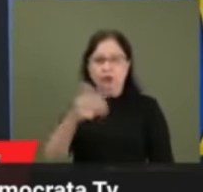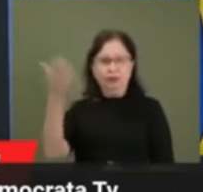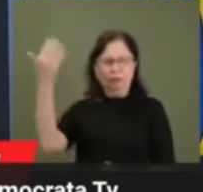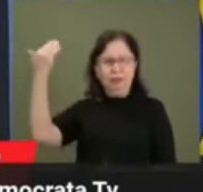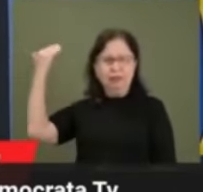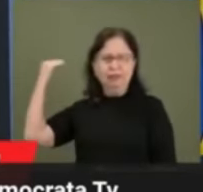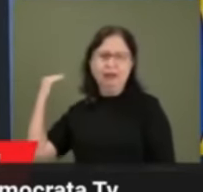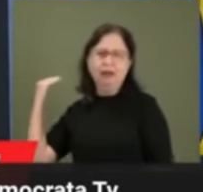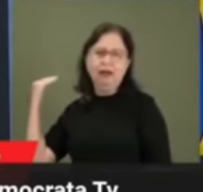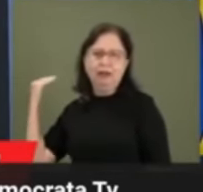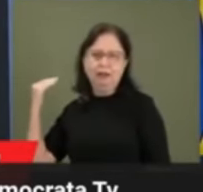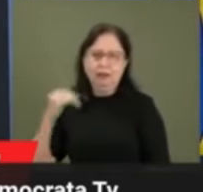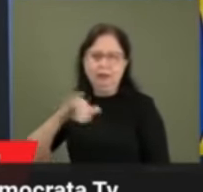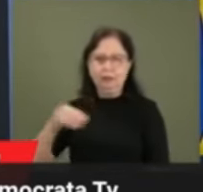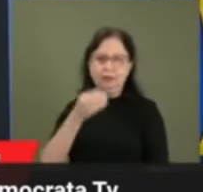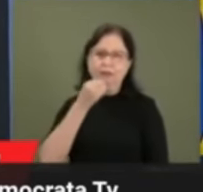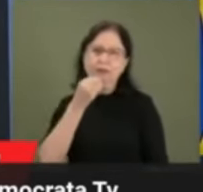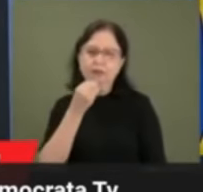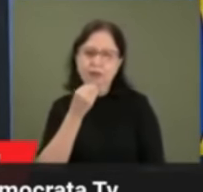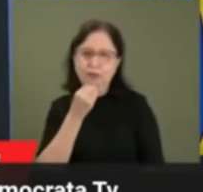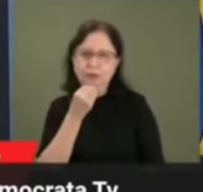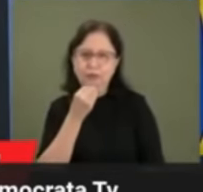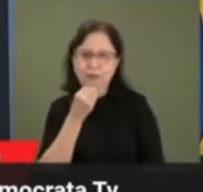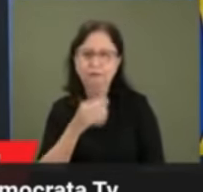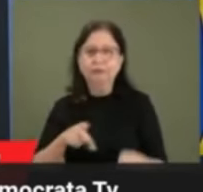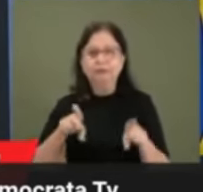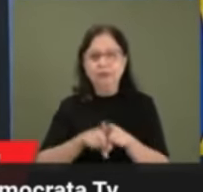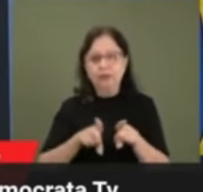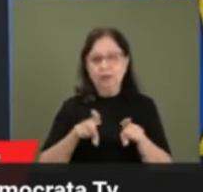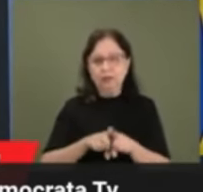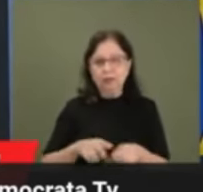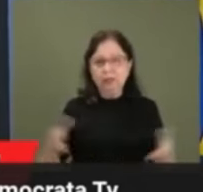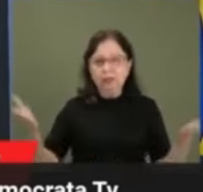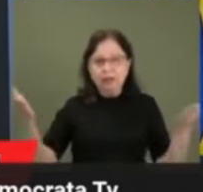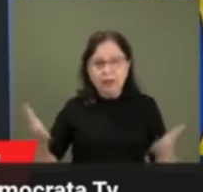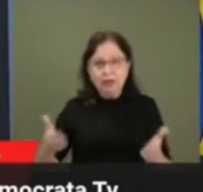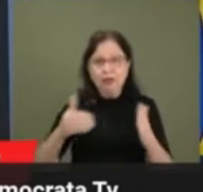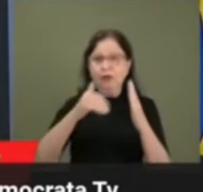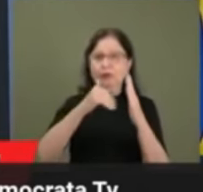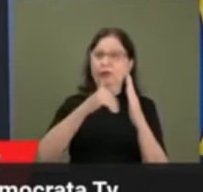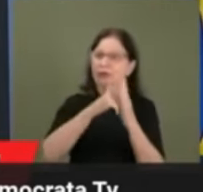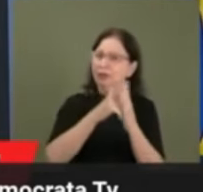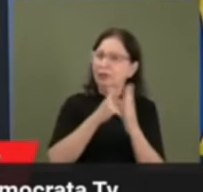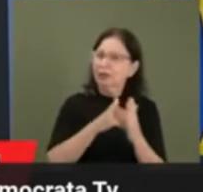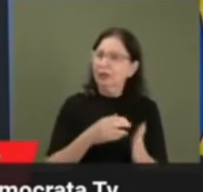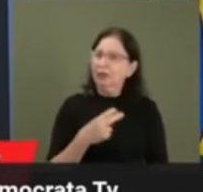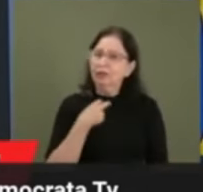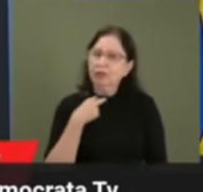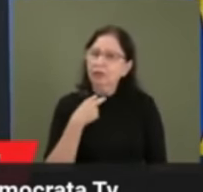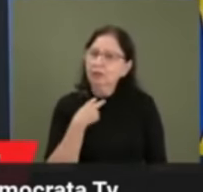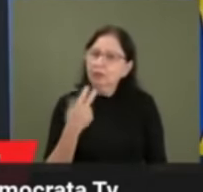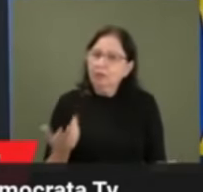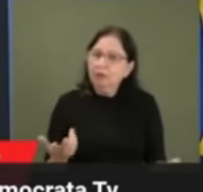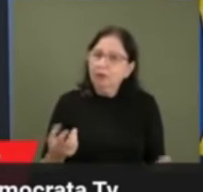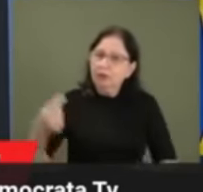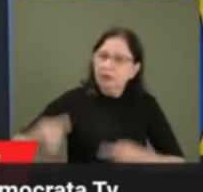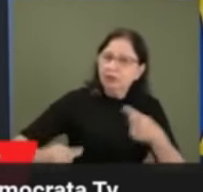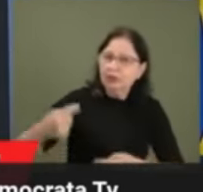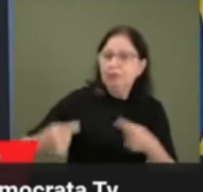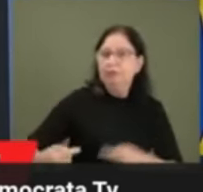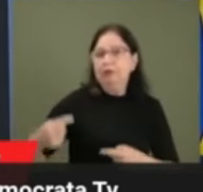passou Rui Barbosa que aqui nos ilumina com a sua Sapiência e sabedoria não pode se negar a fazer o debate mais